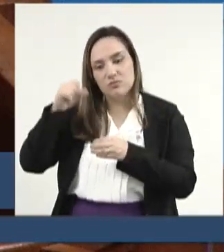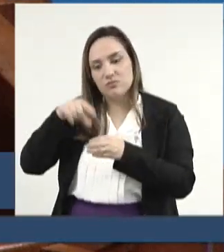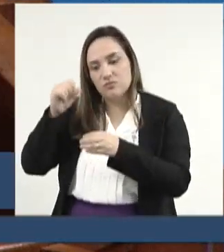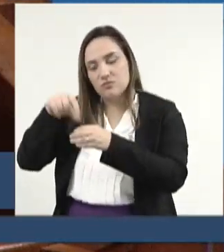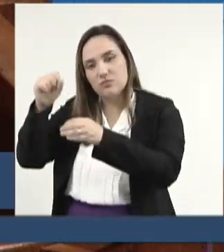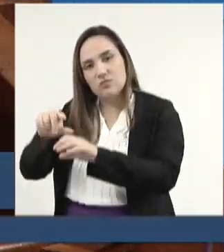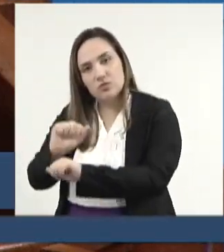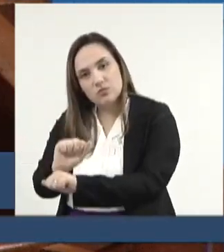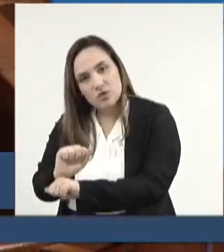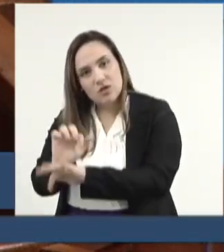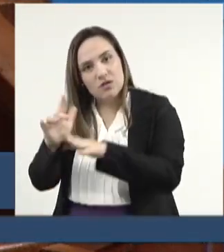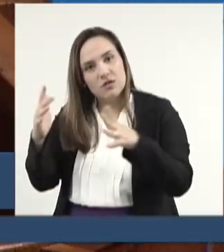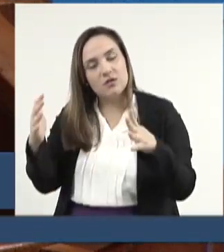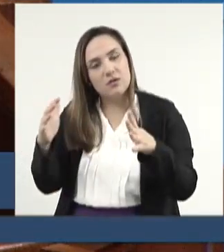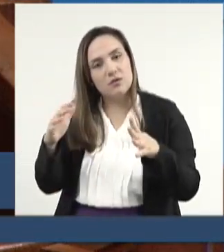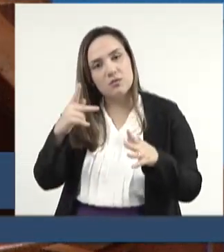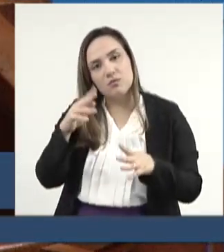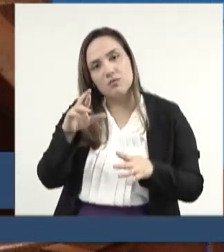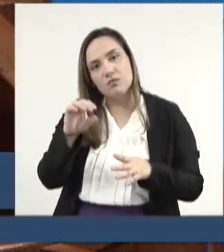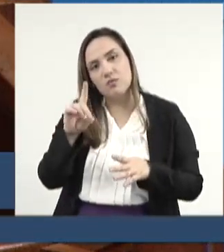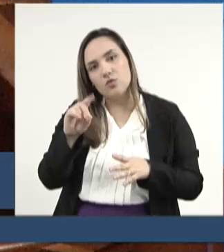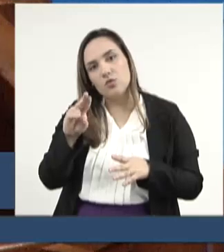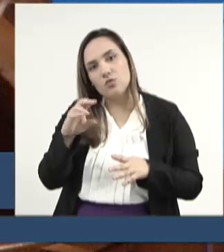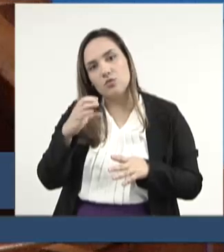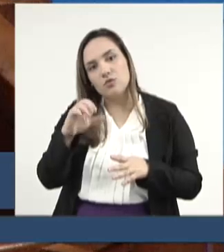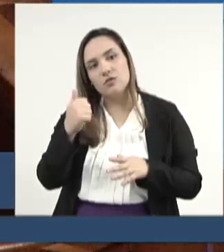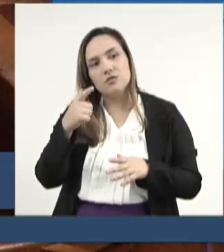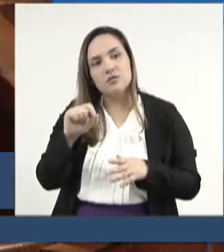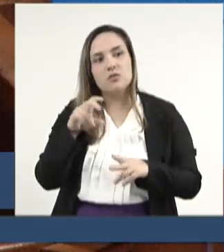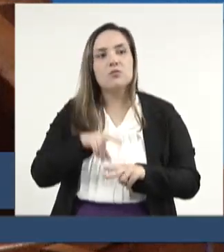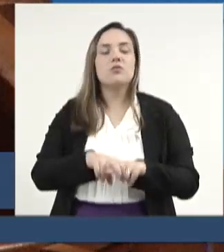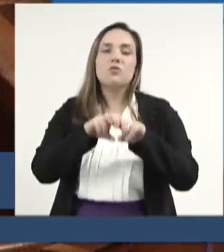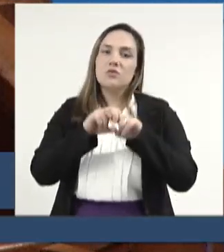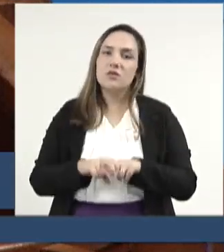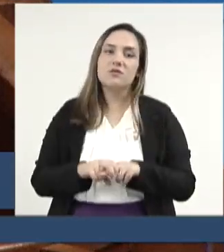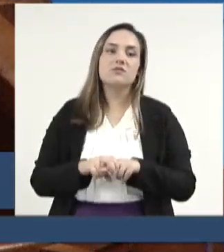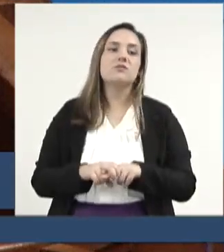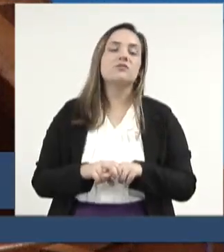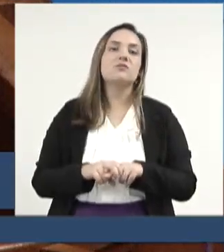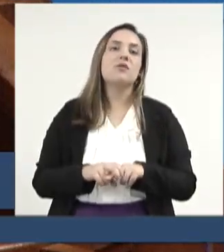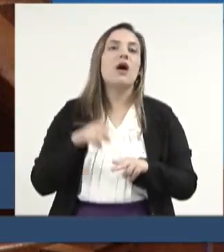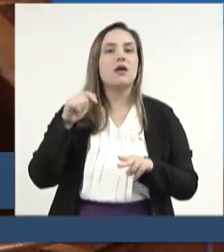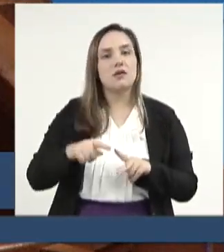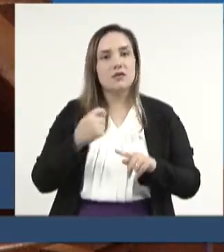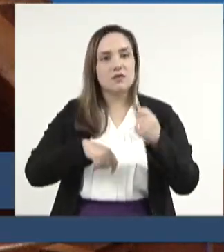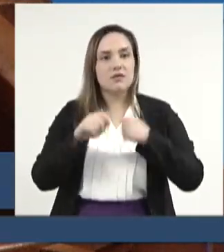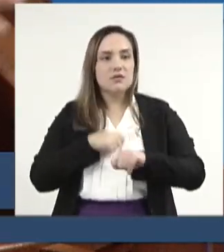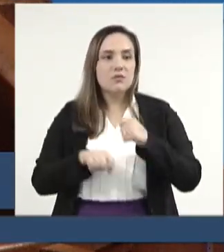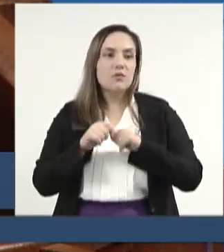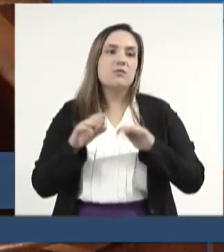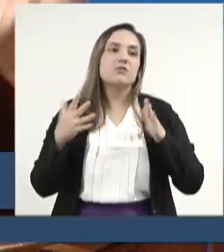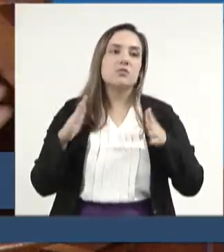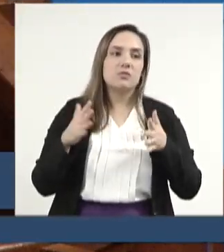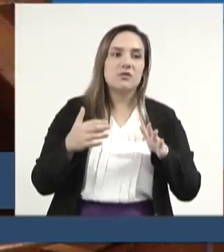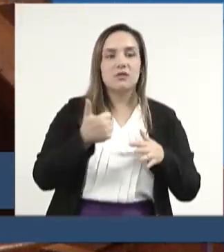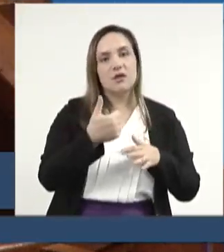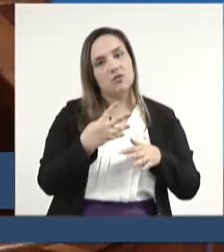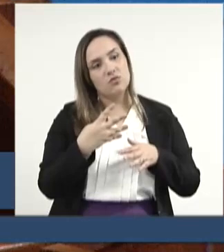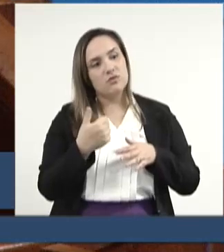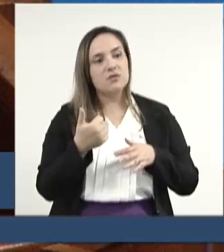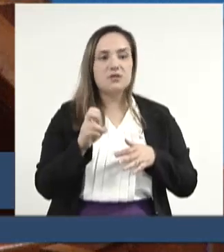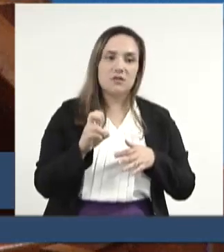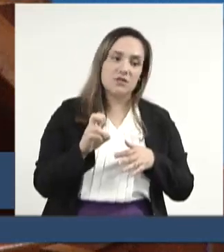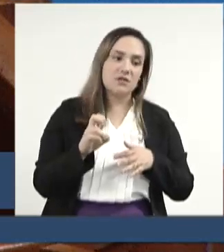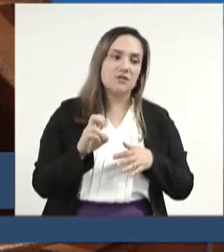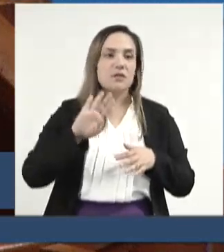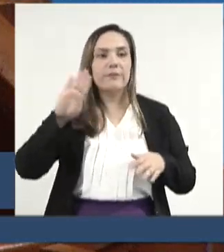estado, e isso faz com que nós tiremos de circulação da nossa economia cerca aí de 14, 15 bilhões